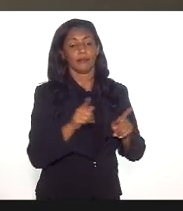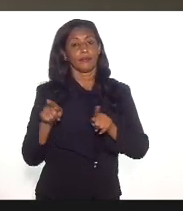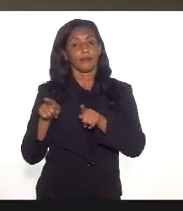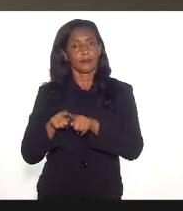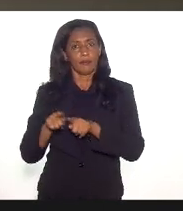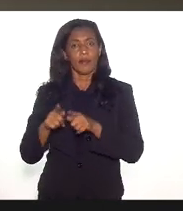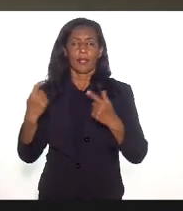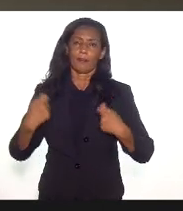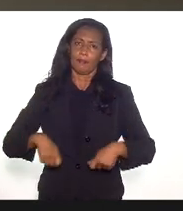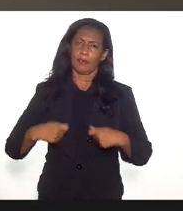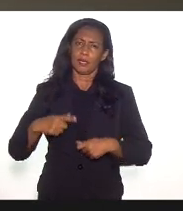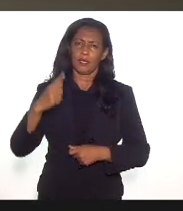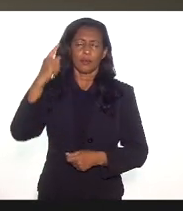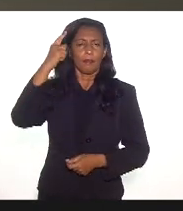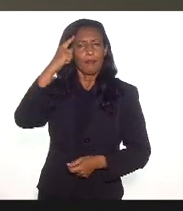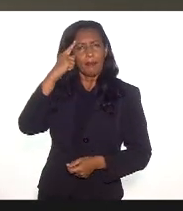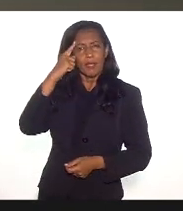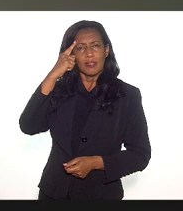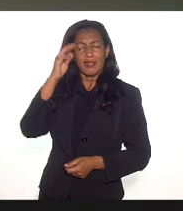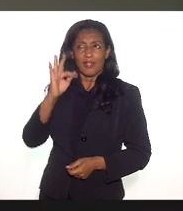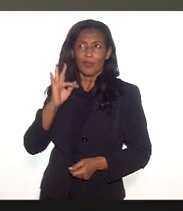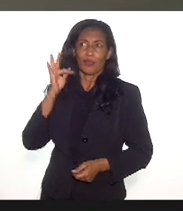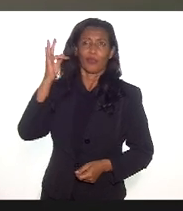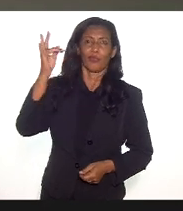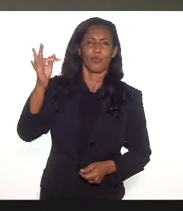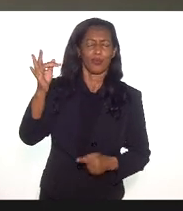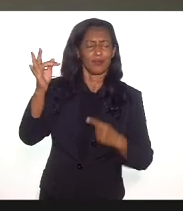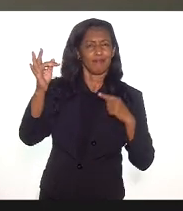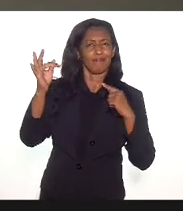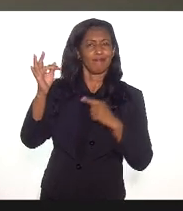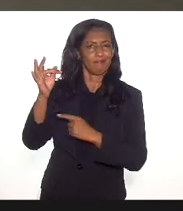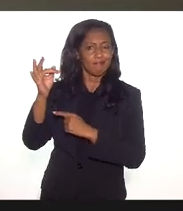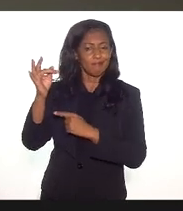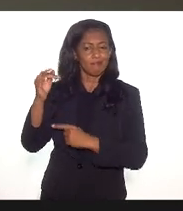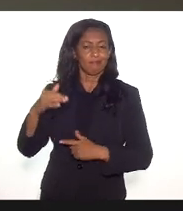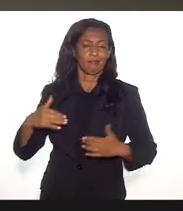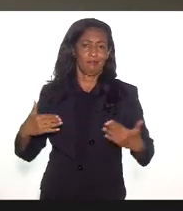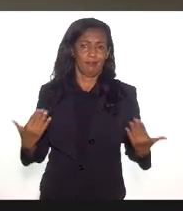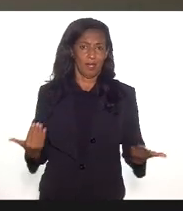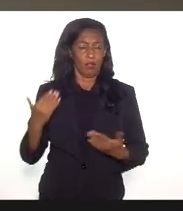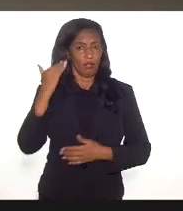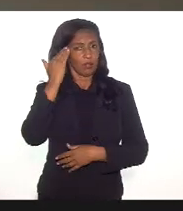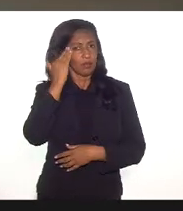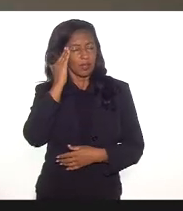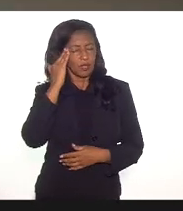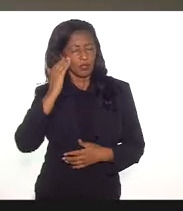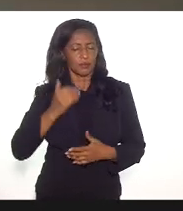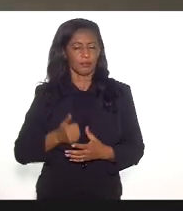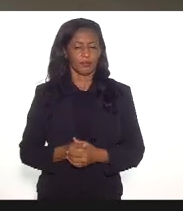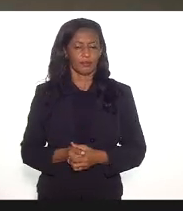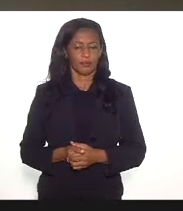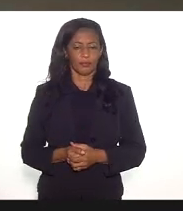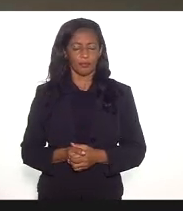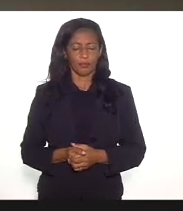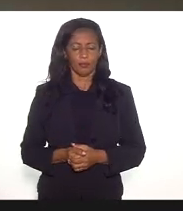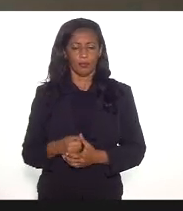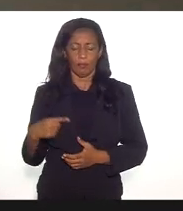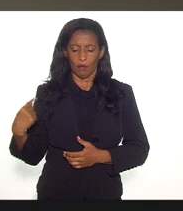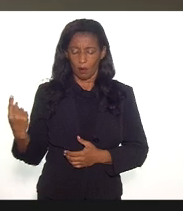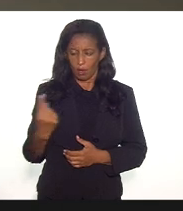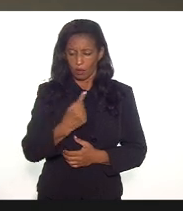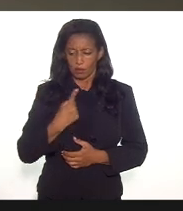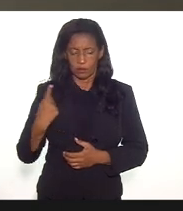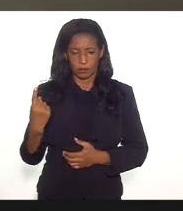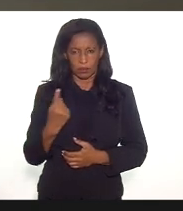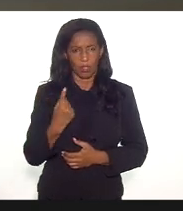é preciso também pensar no futuro. Então, o nosso entendimento, nós estamos construindo